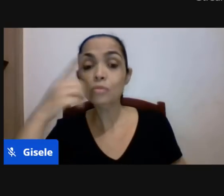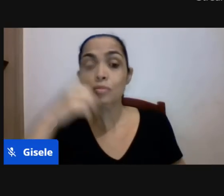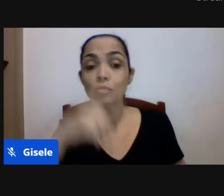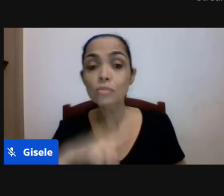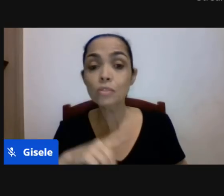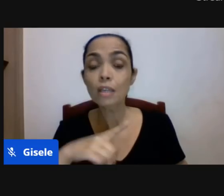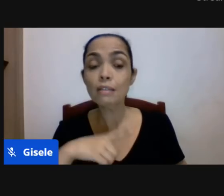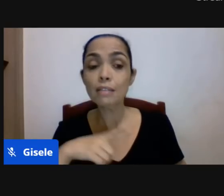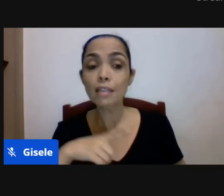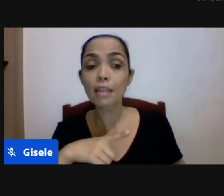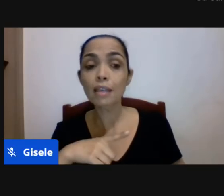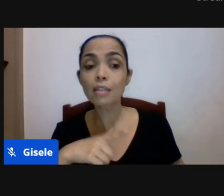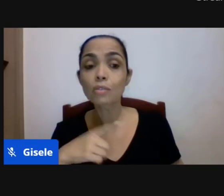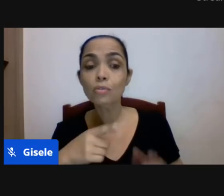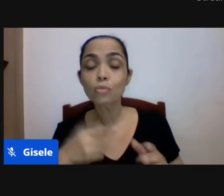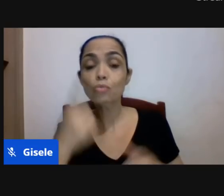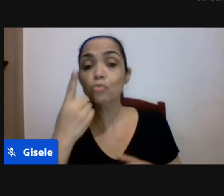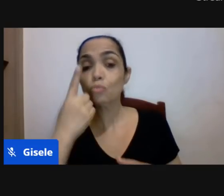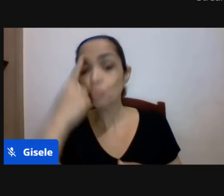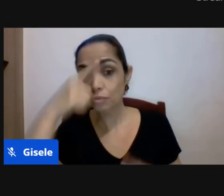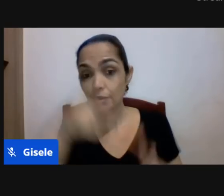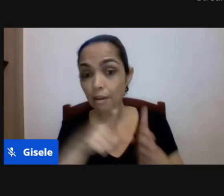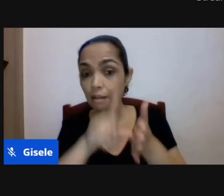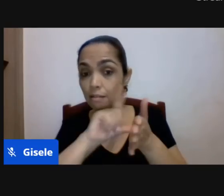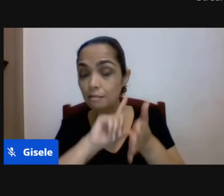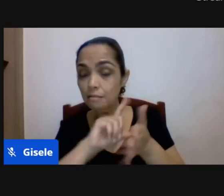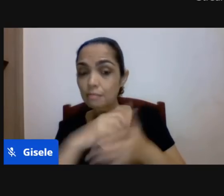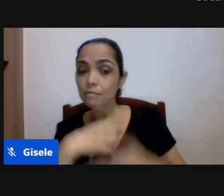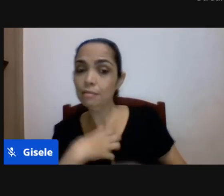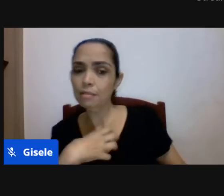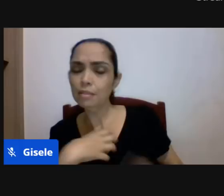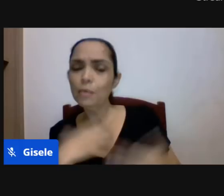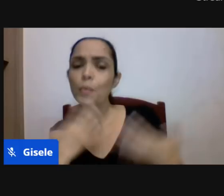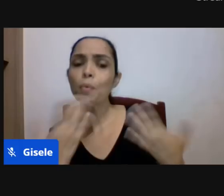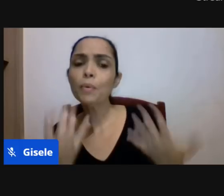últimas 24 horas. E quais são esses sintomas?